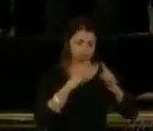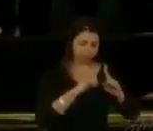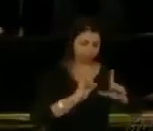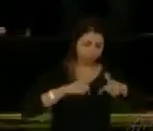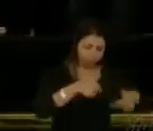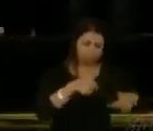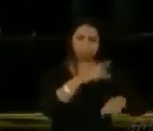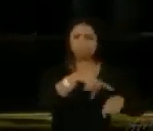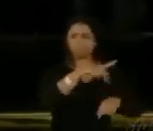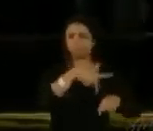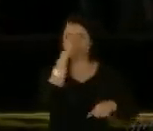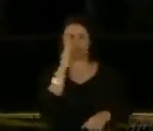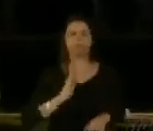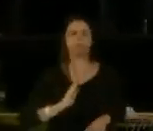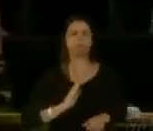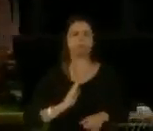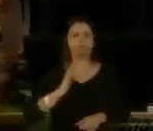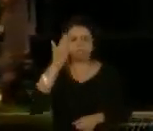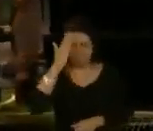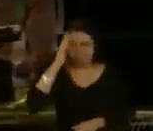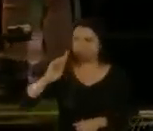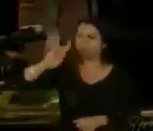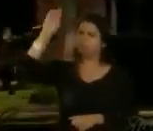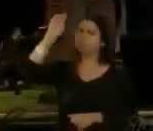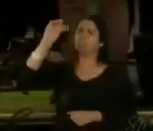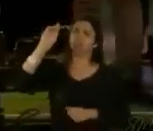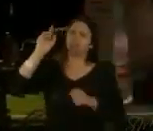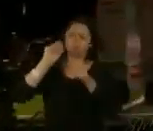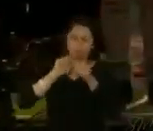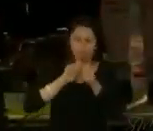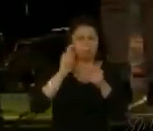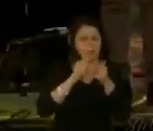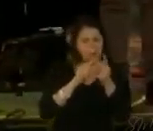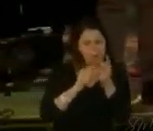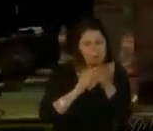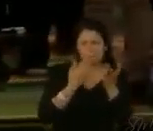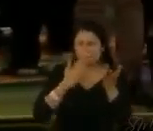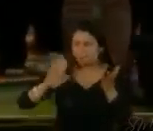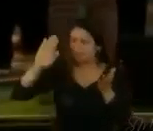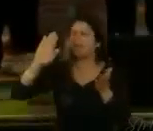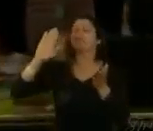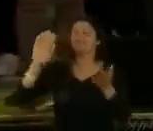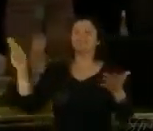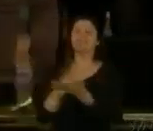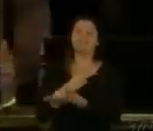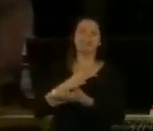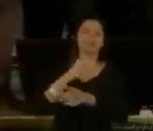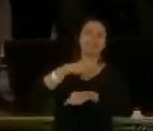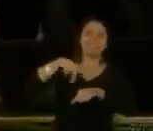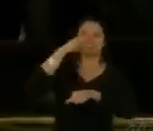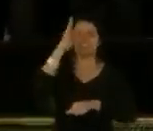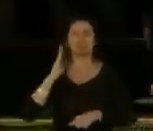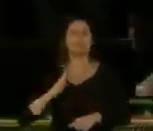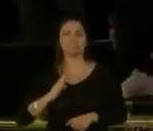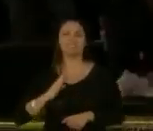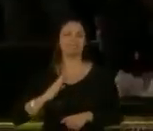que Deus vai cumprir todas as promessas para o nosso Brasil e nenhuma arma